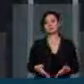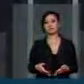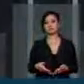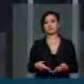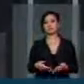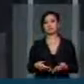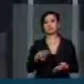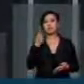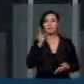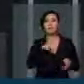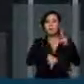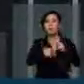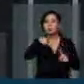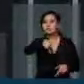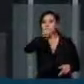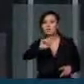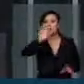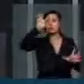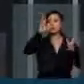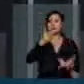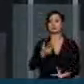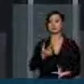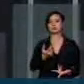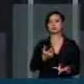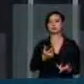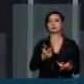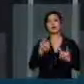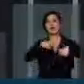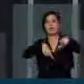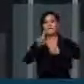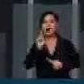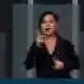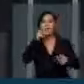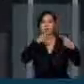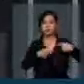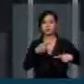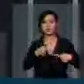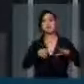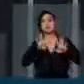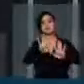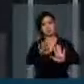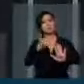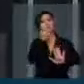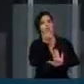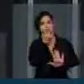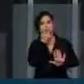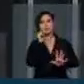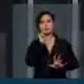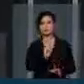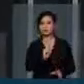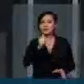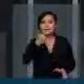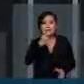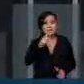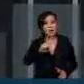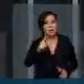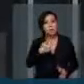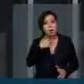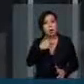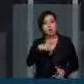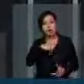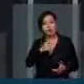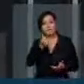para o povo deliberar também. E a reforma política, me desculpe, sem financiamento público exclusivo, ou